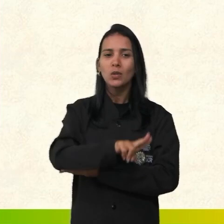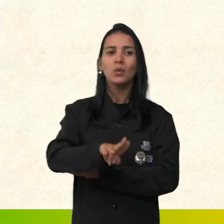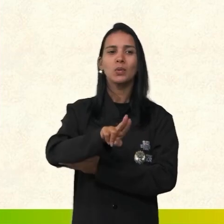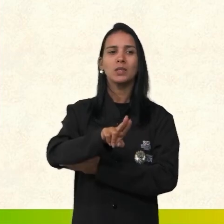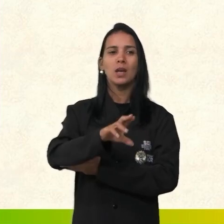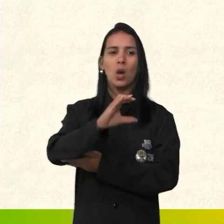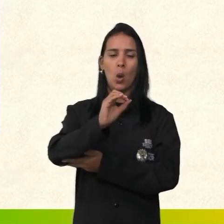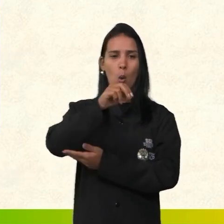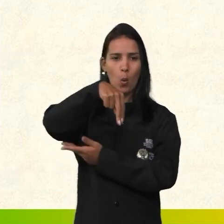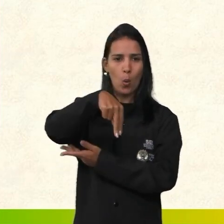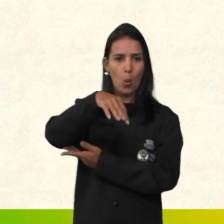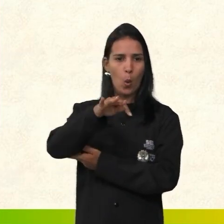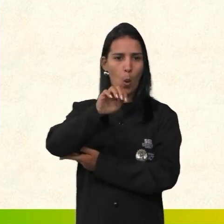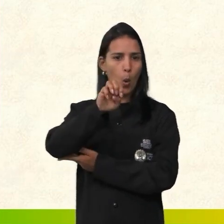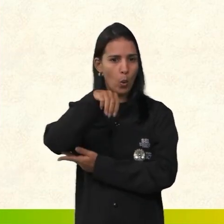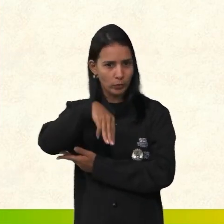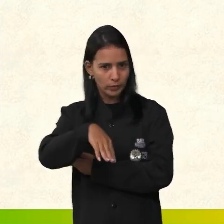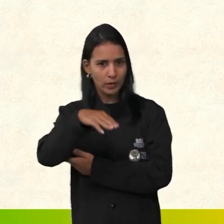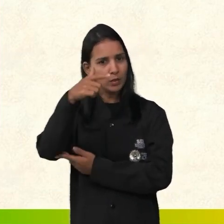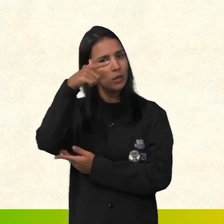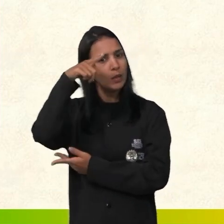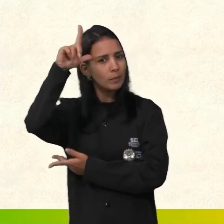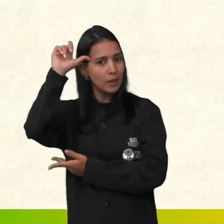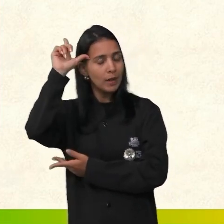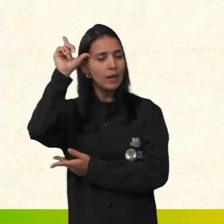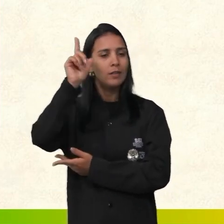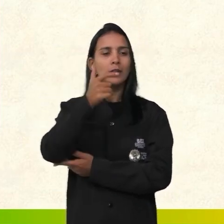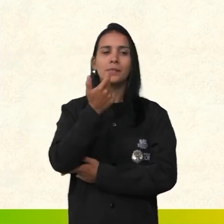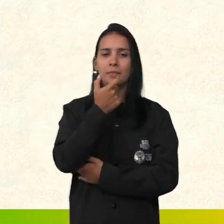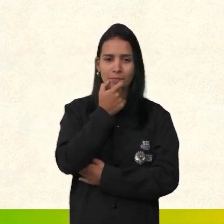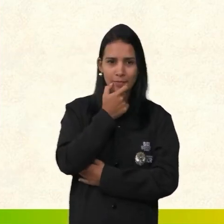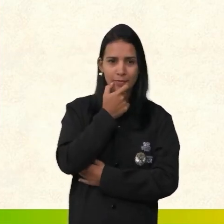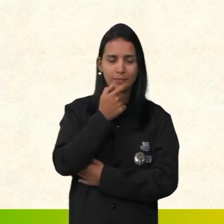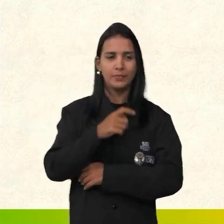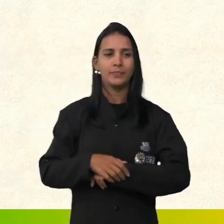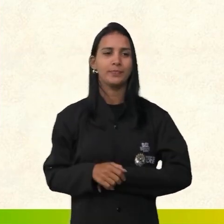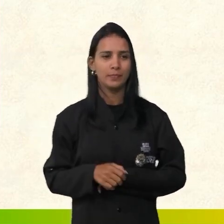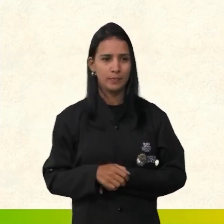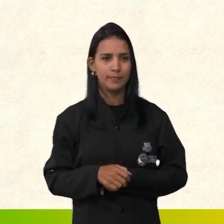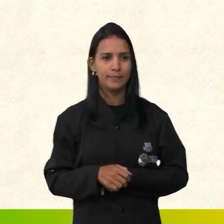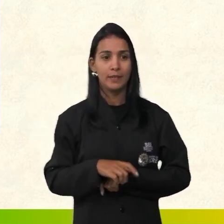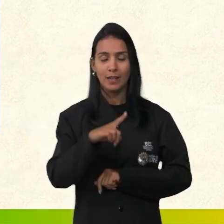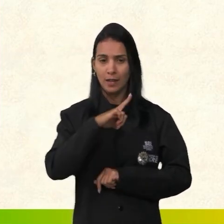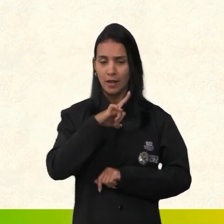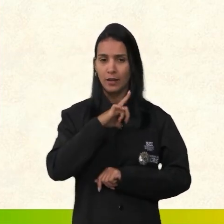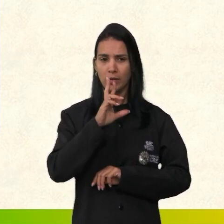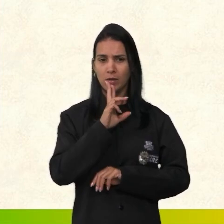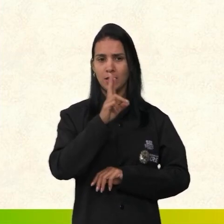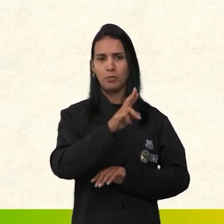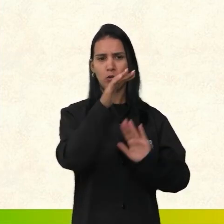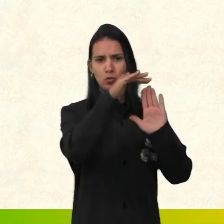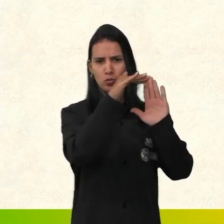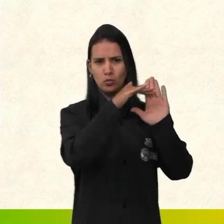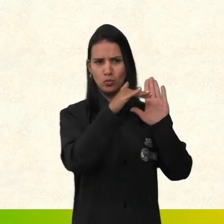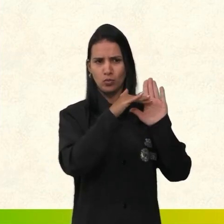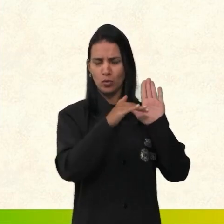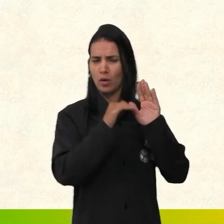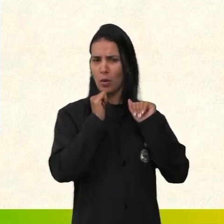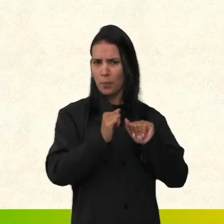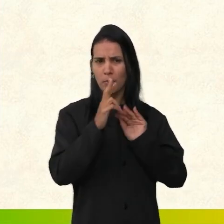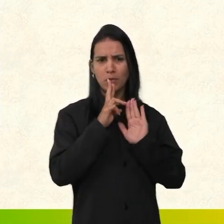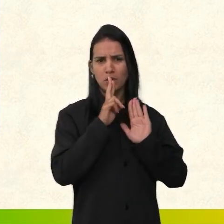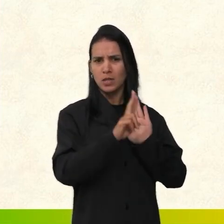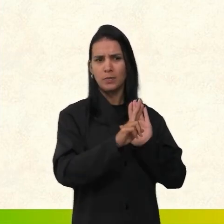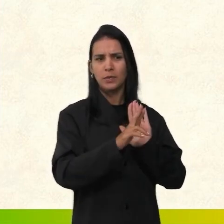palavra ontem. Nós temos aqui uma lista de respostas. Nesse caso aqui, nós podemos utilizar short answers,